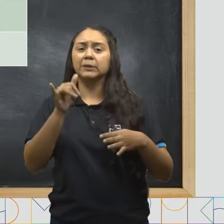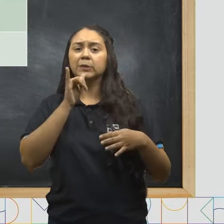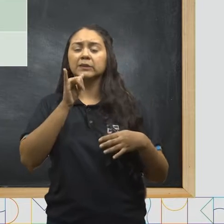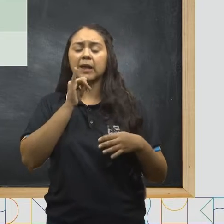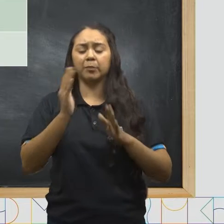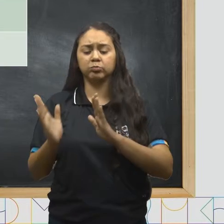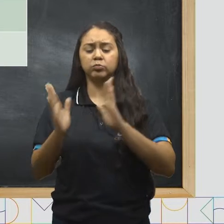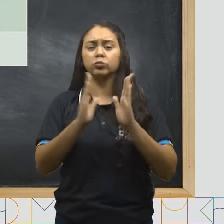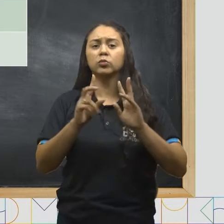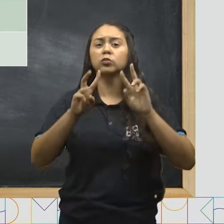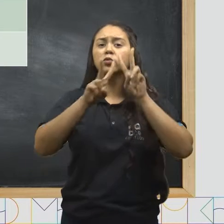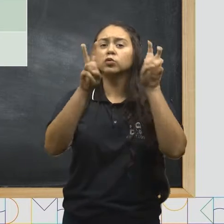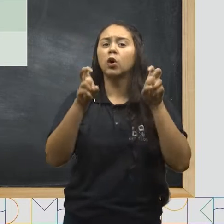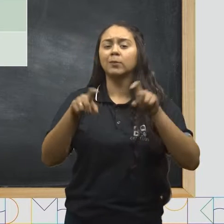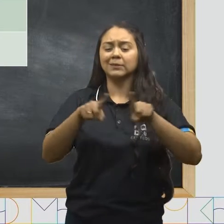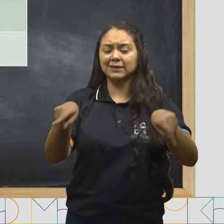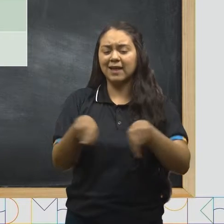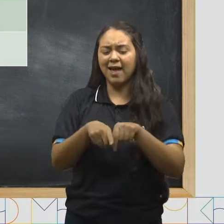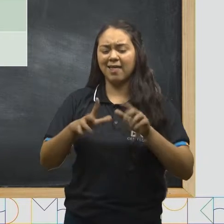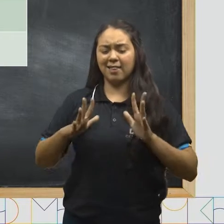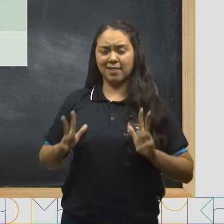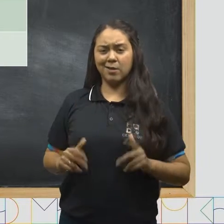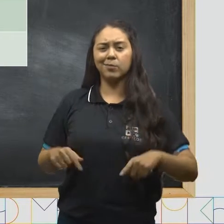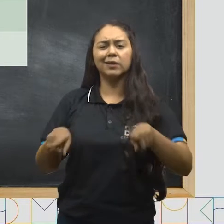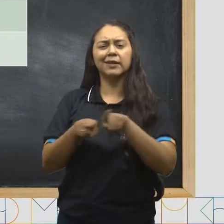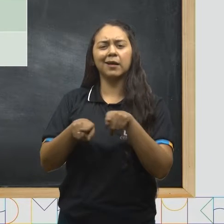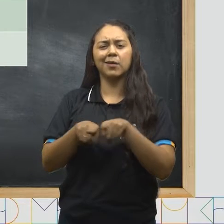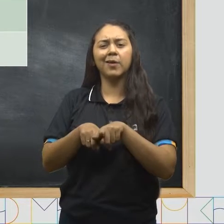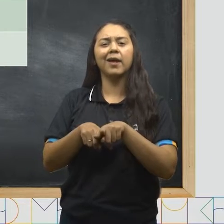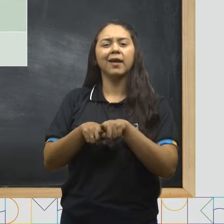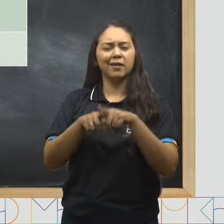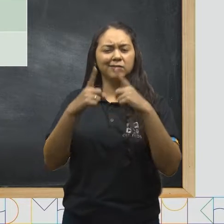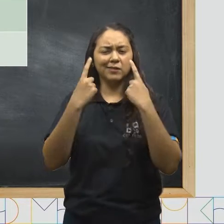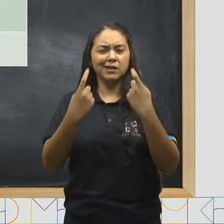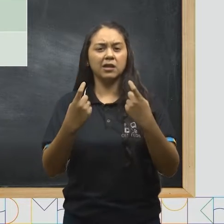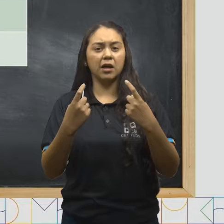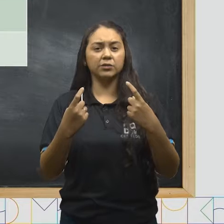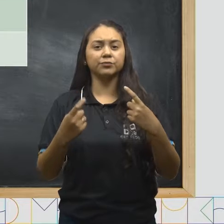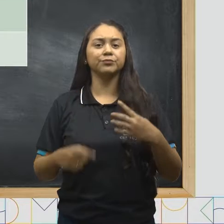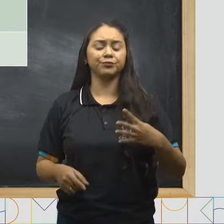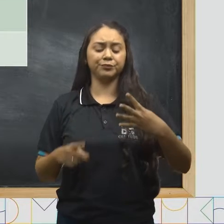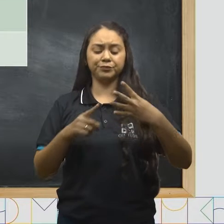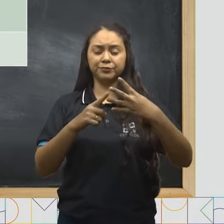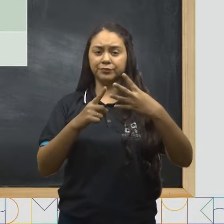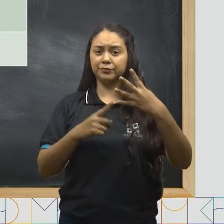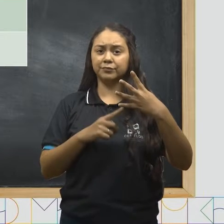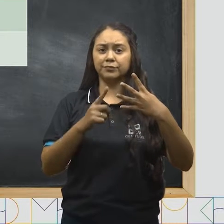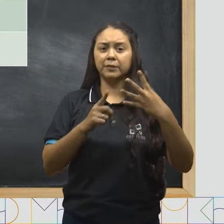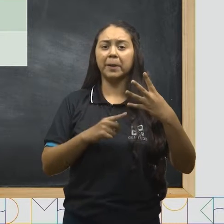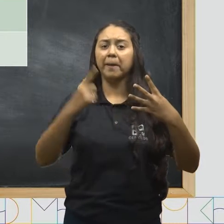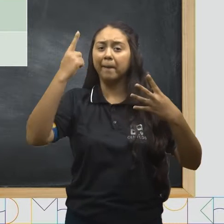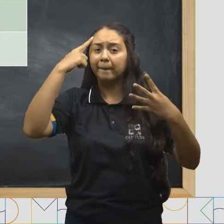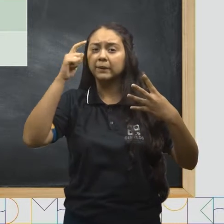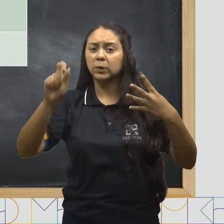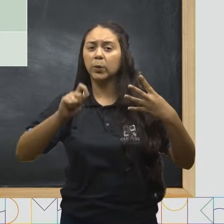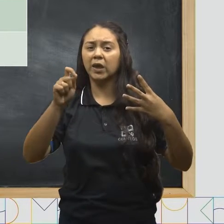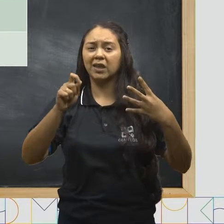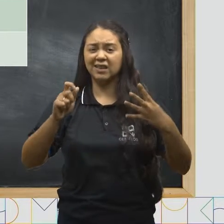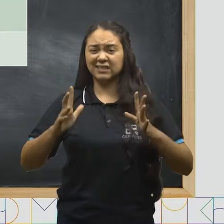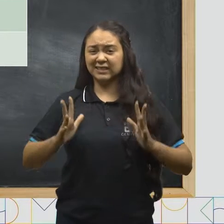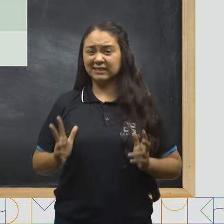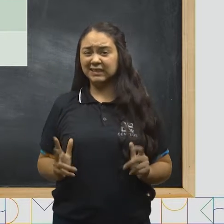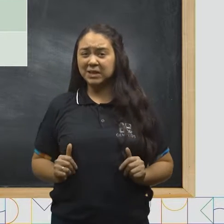sala limpa e atrativa, Raimundo e André não acham que a sala é limpa